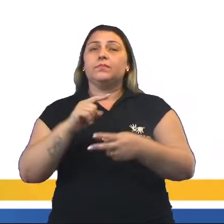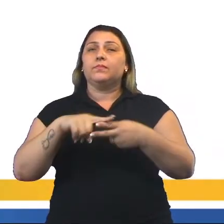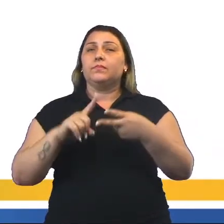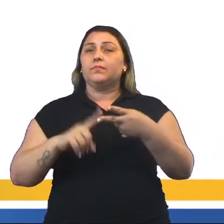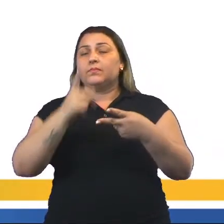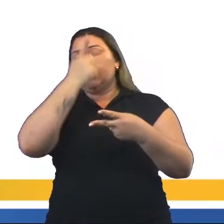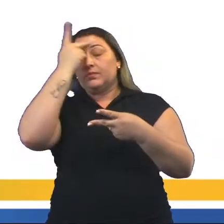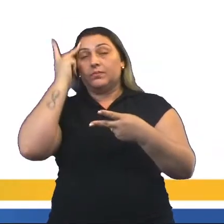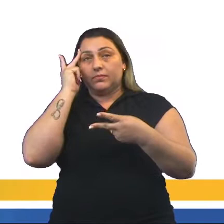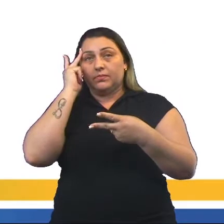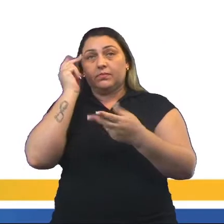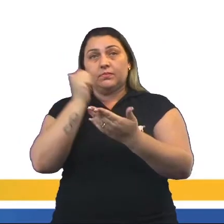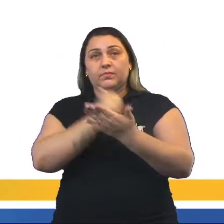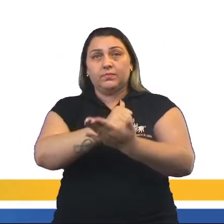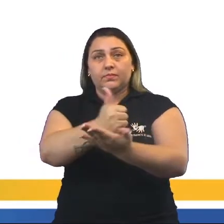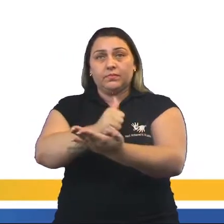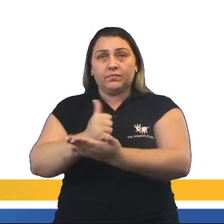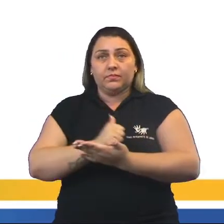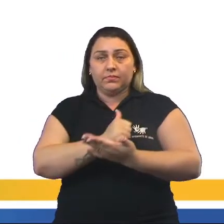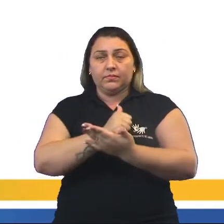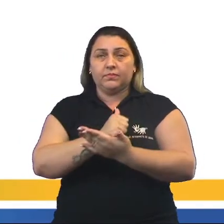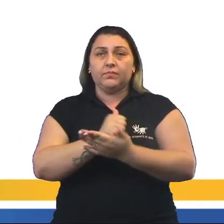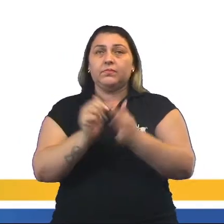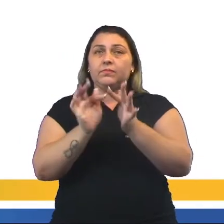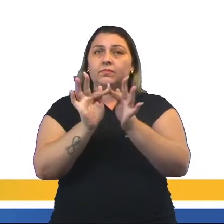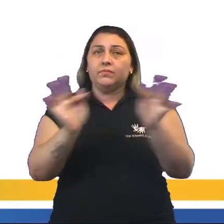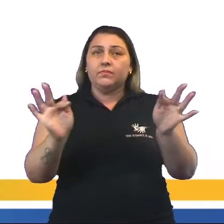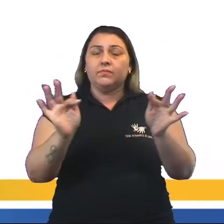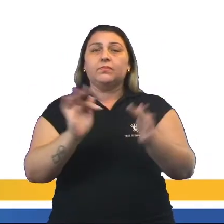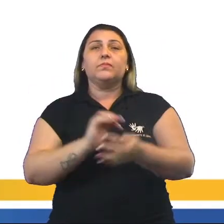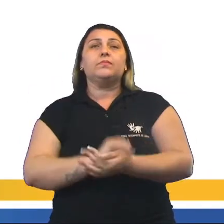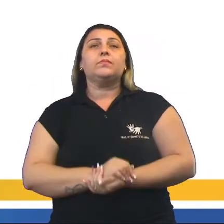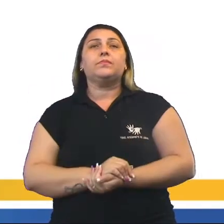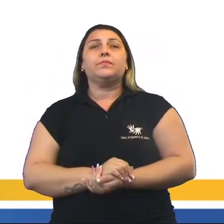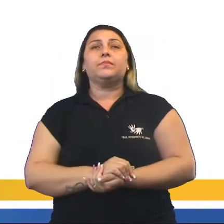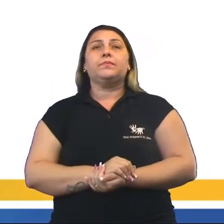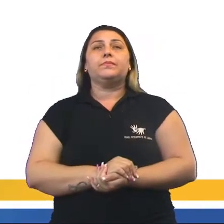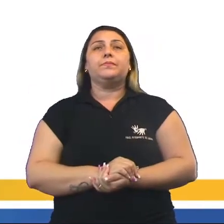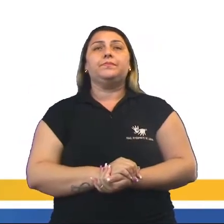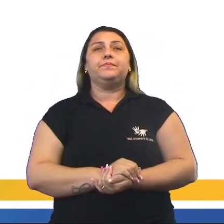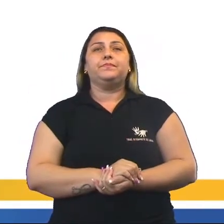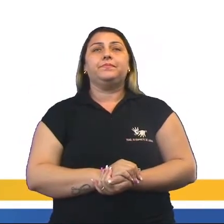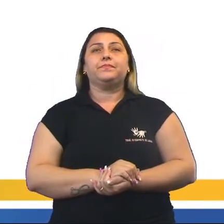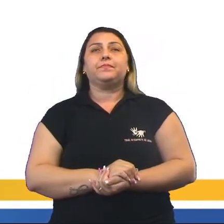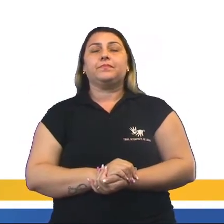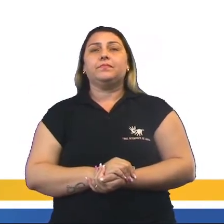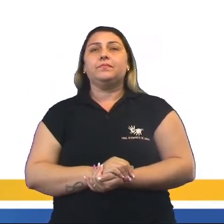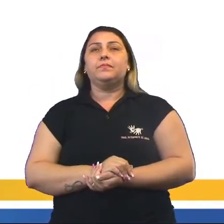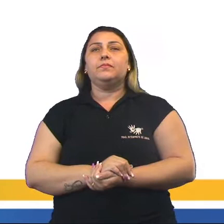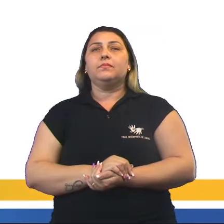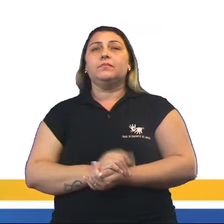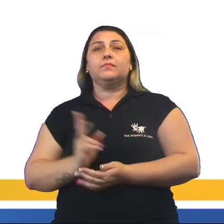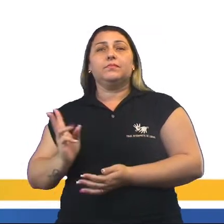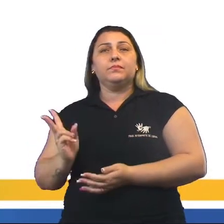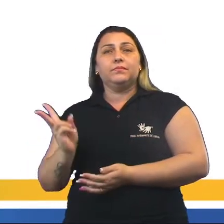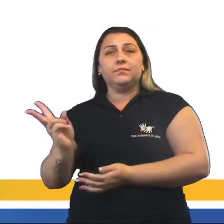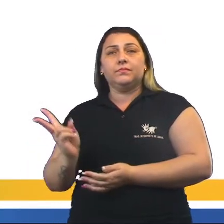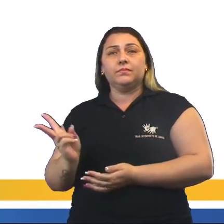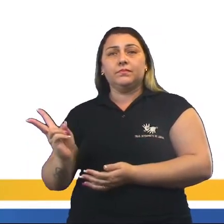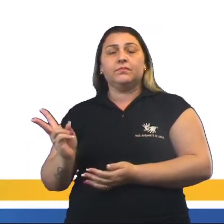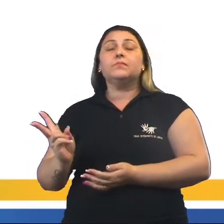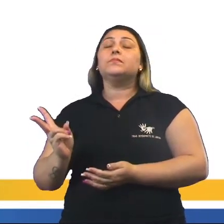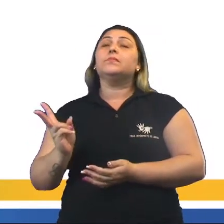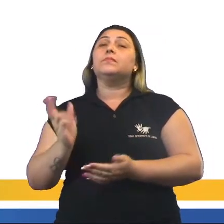pessoas que estão jogando videogames. Então, a frase fica: They are playing video games. Eles